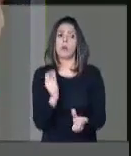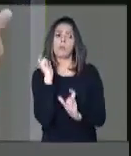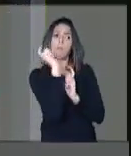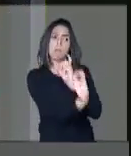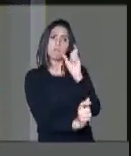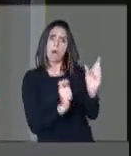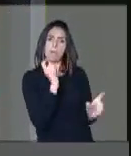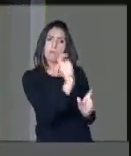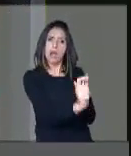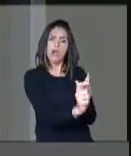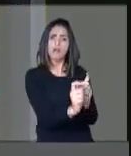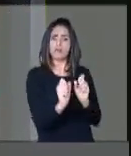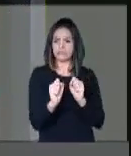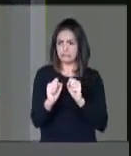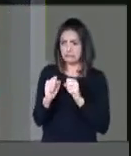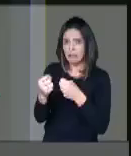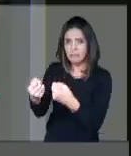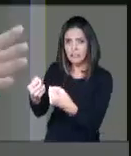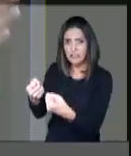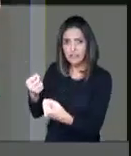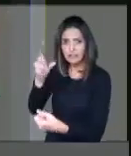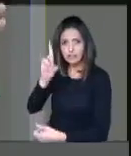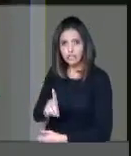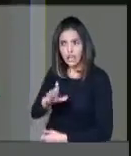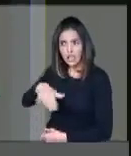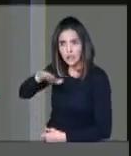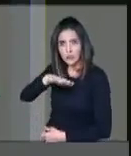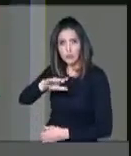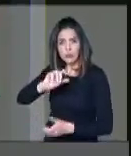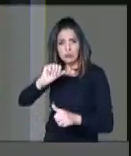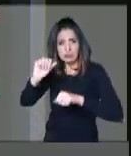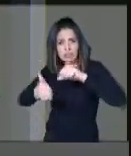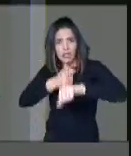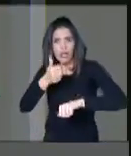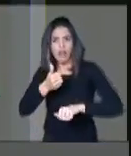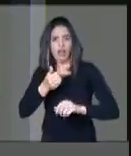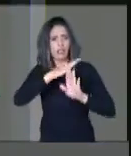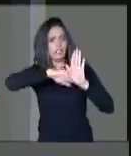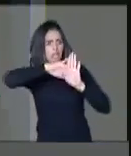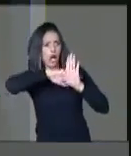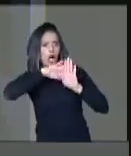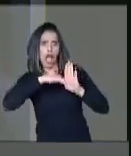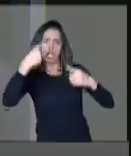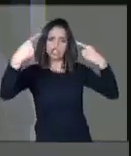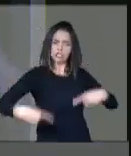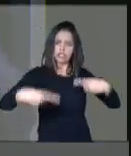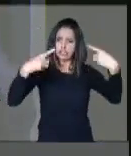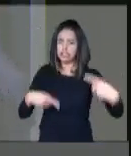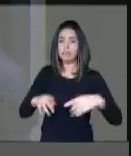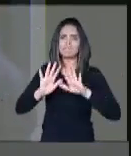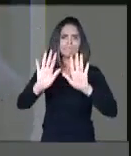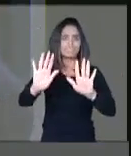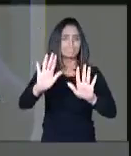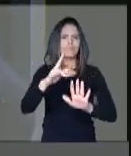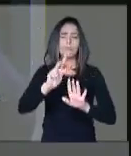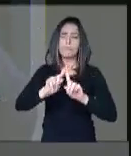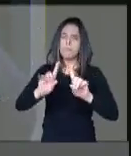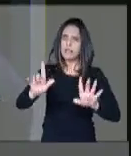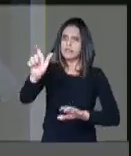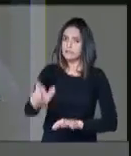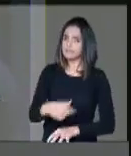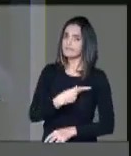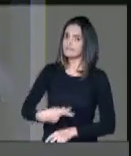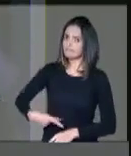que a defesa do Estado de Direito seja transformada numa disputa ideológica. Mas o presidente da